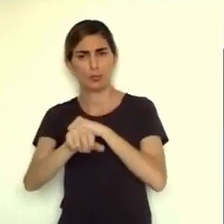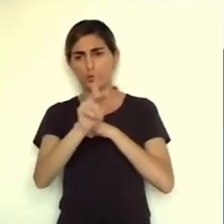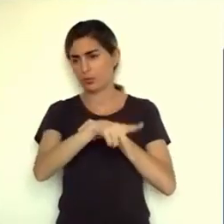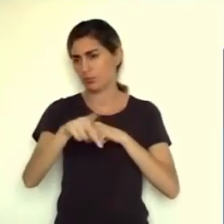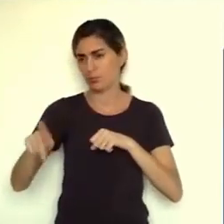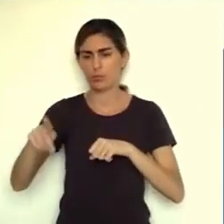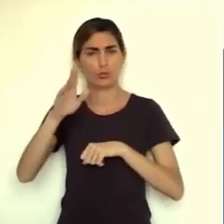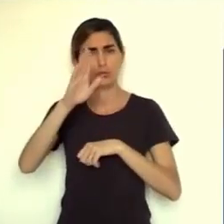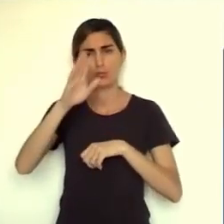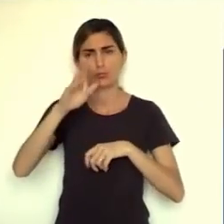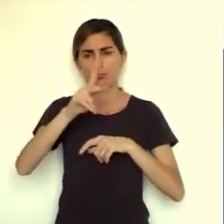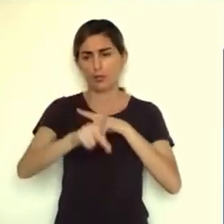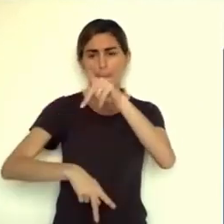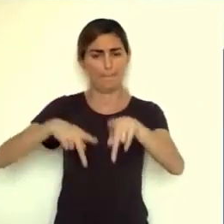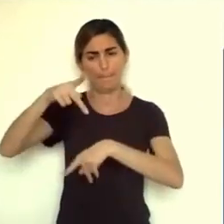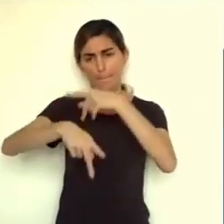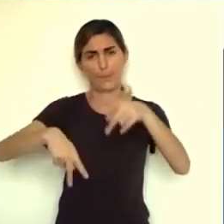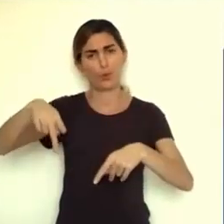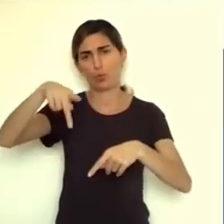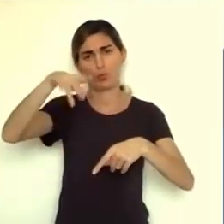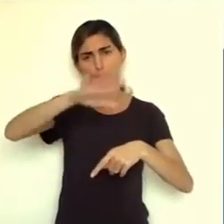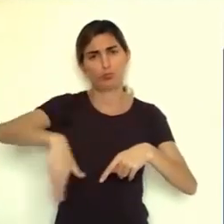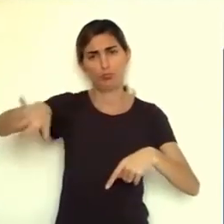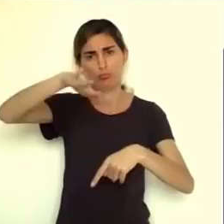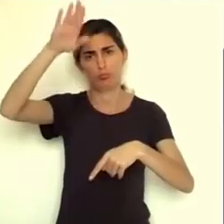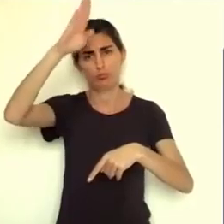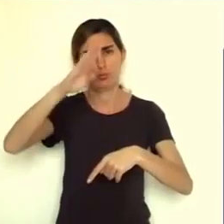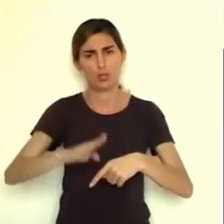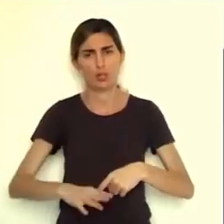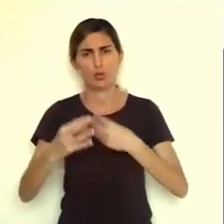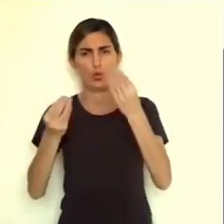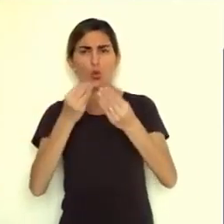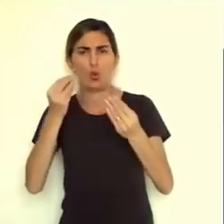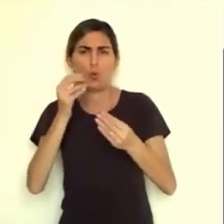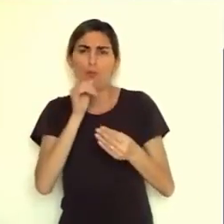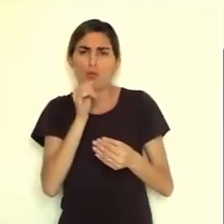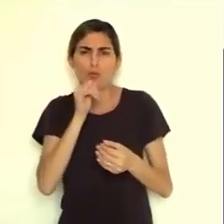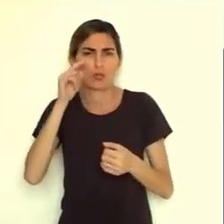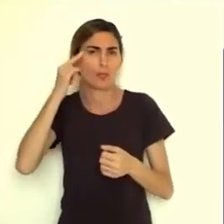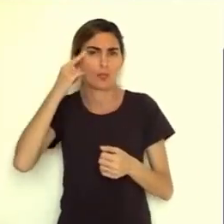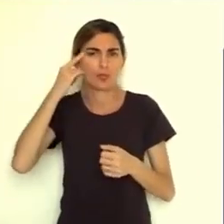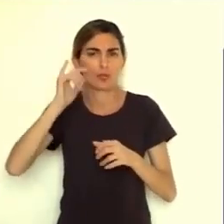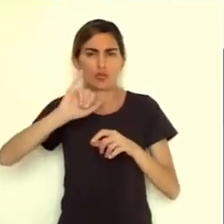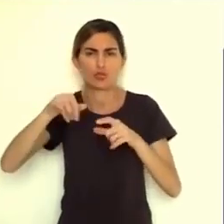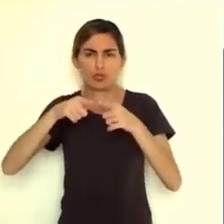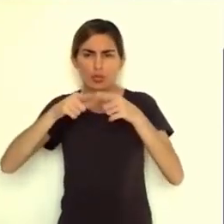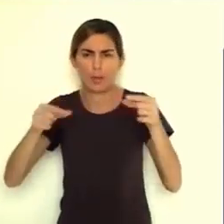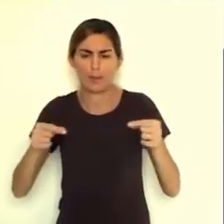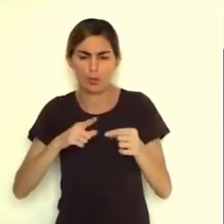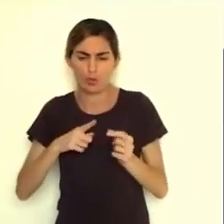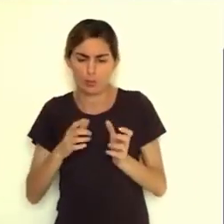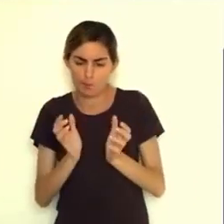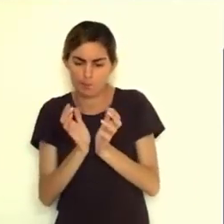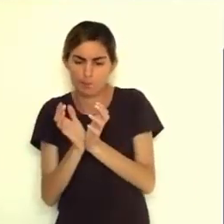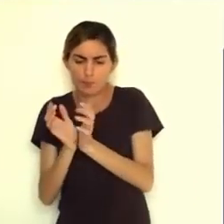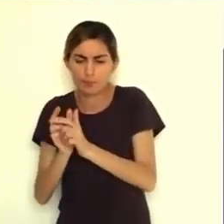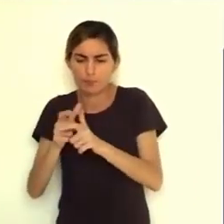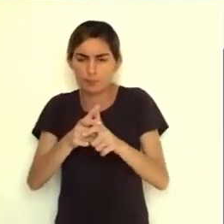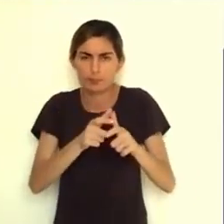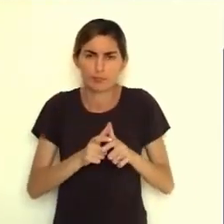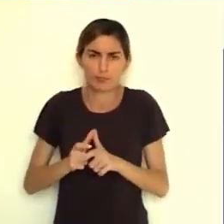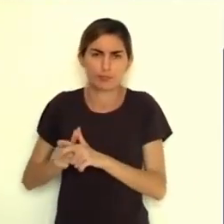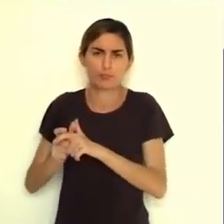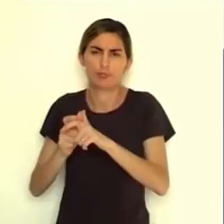do povo brasileiro. Algumas mais regionalizadas, outras menos, como a dos japoneses, por exemplo, que a gente tem colônias